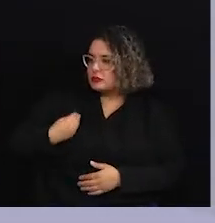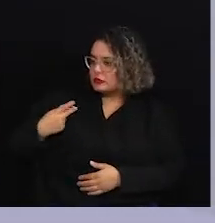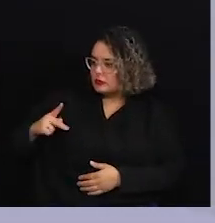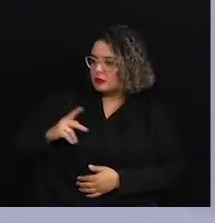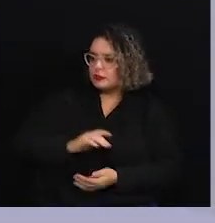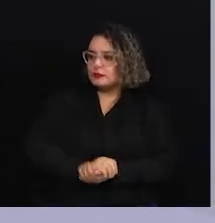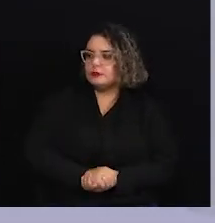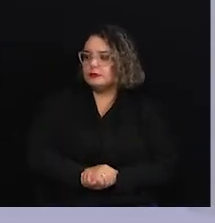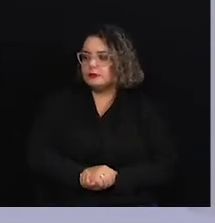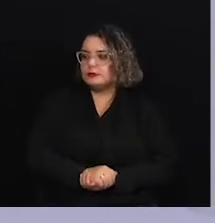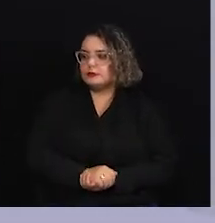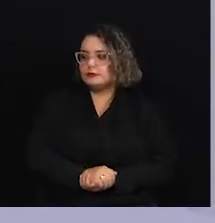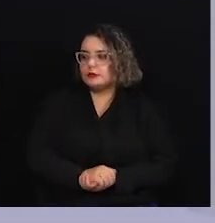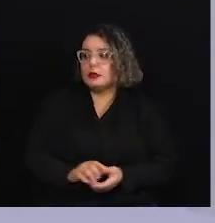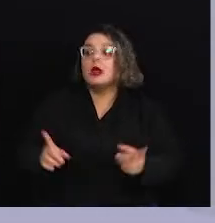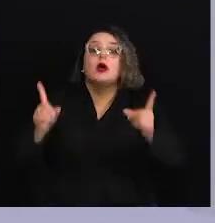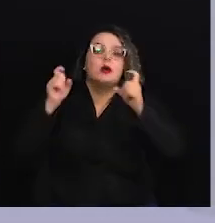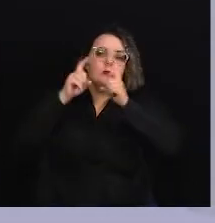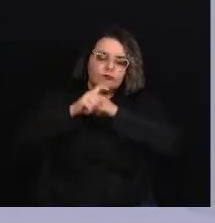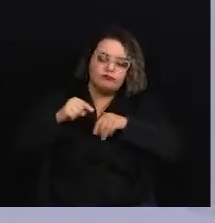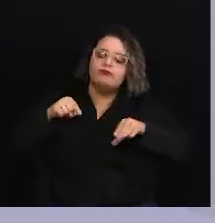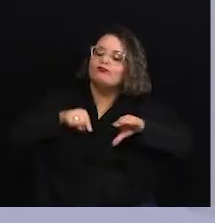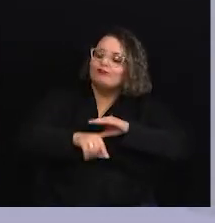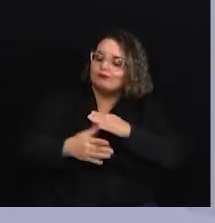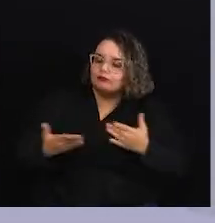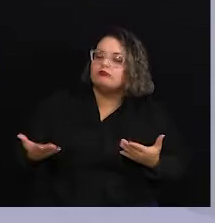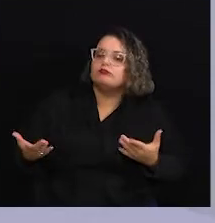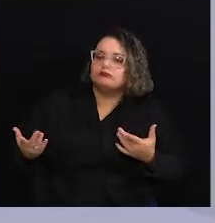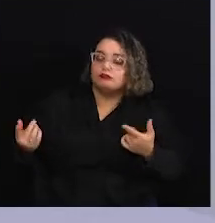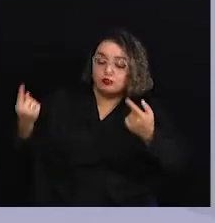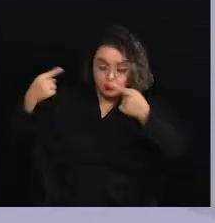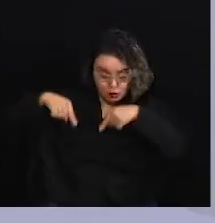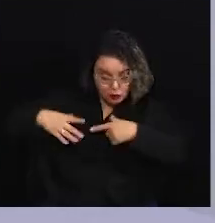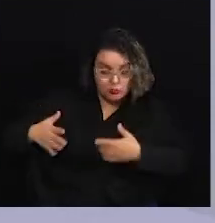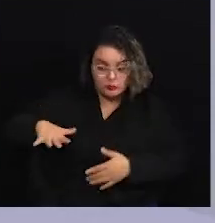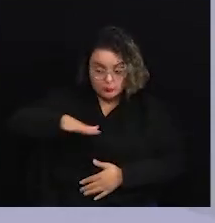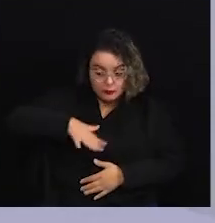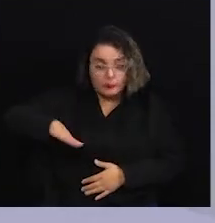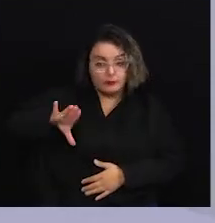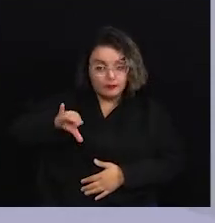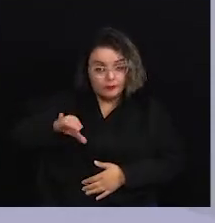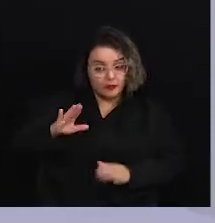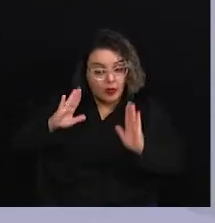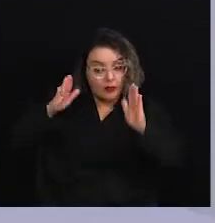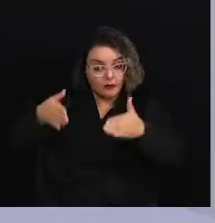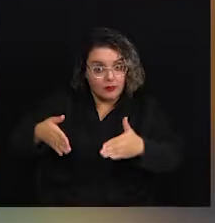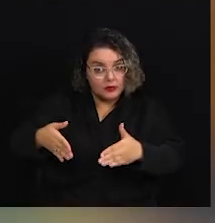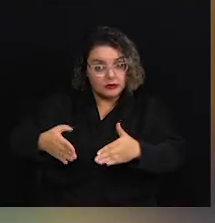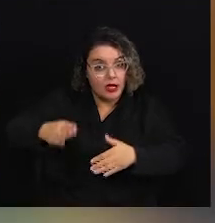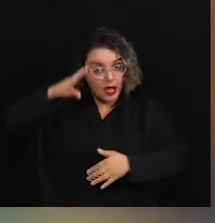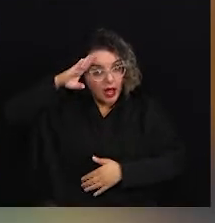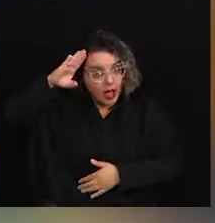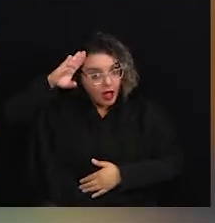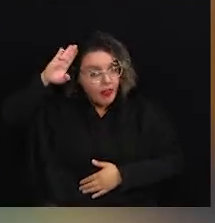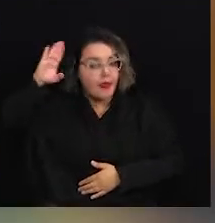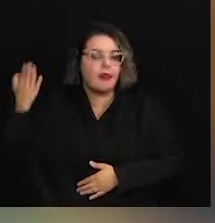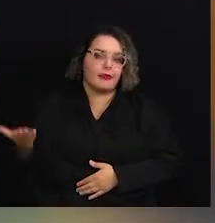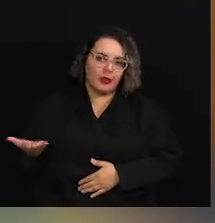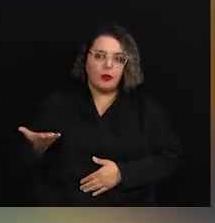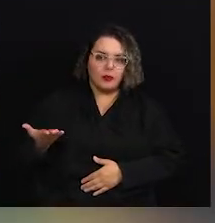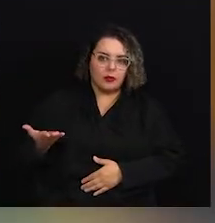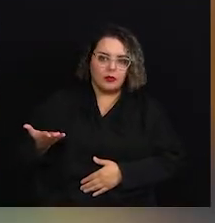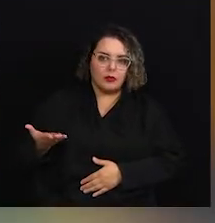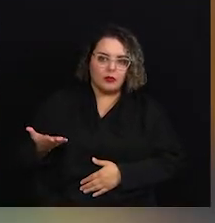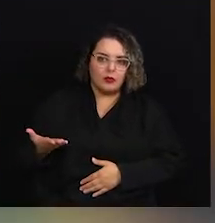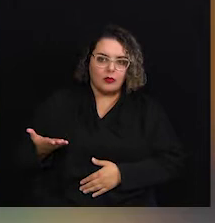vida? Assim, é um desafio bem grande, porque a gente sai de um meio muito científico, muito focado em academia, ainda mais a gente